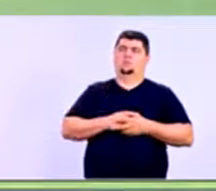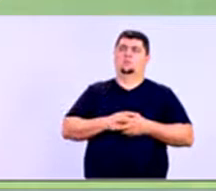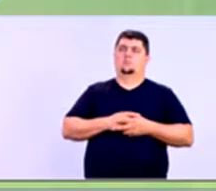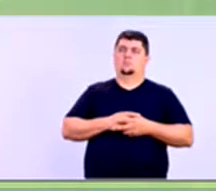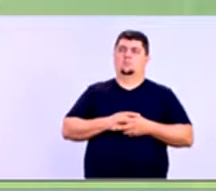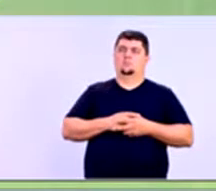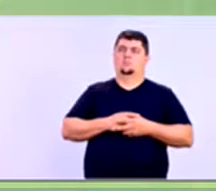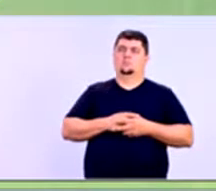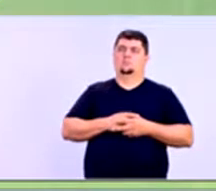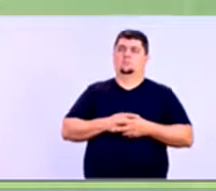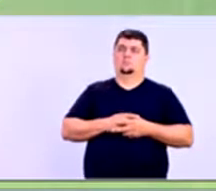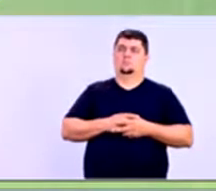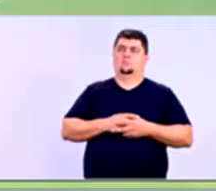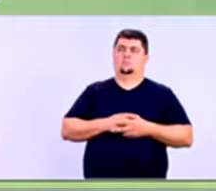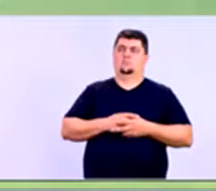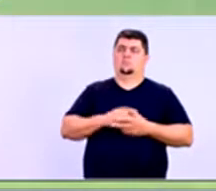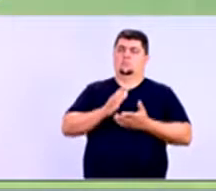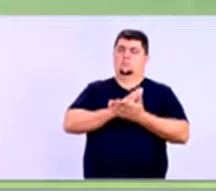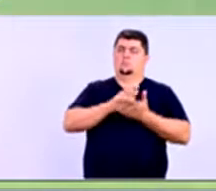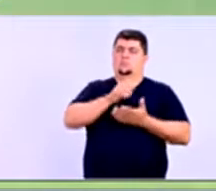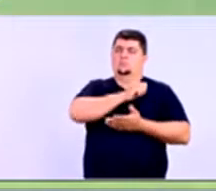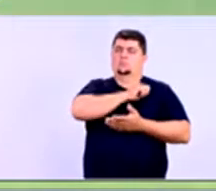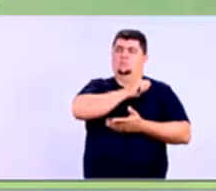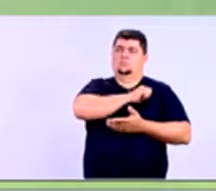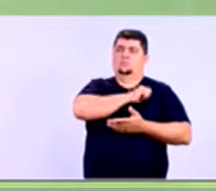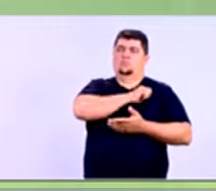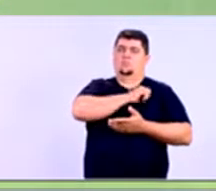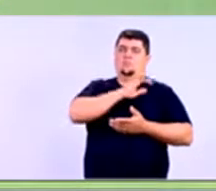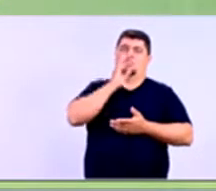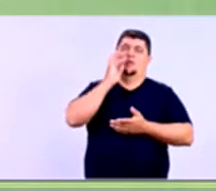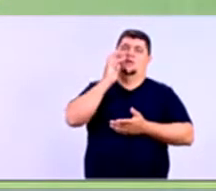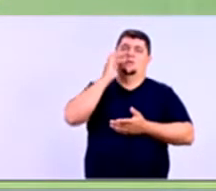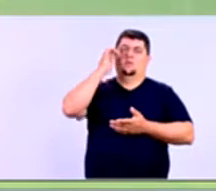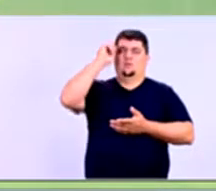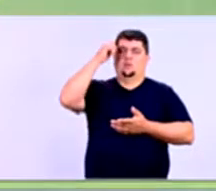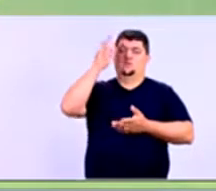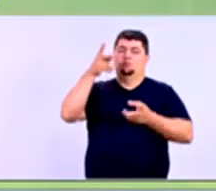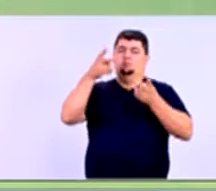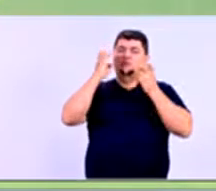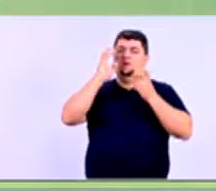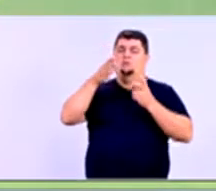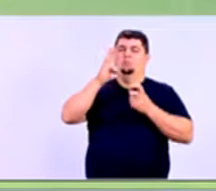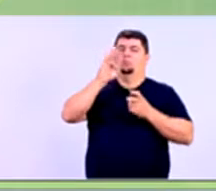mil. Alguns alunos, principalmente de Ouro Preto e Buriti, já devem ter observado.